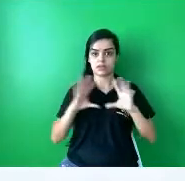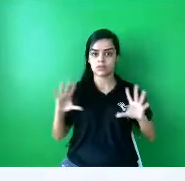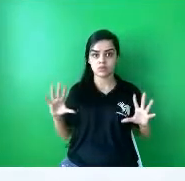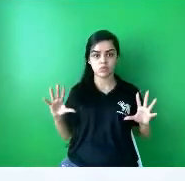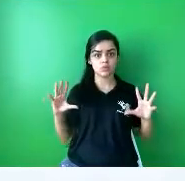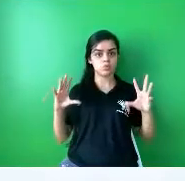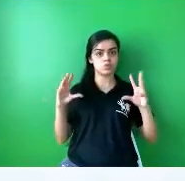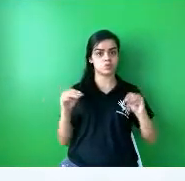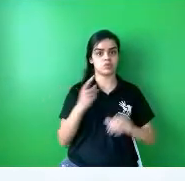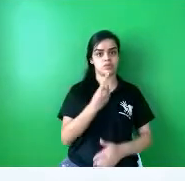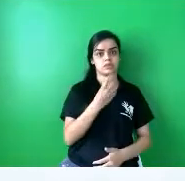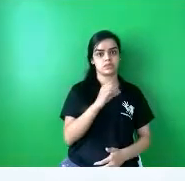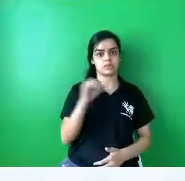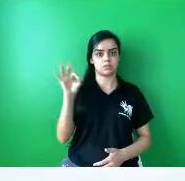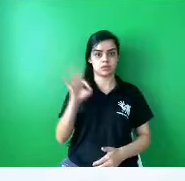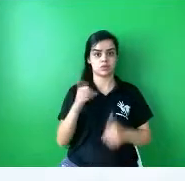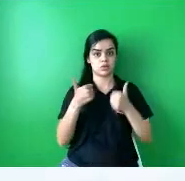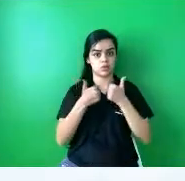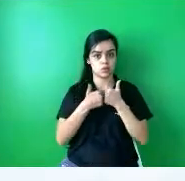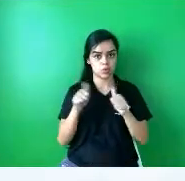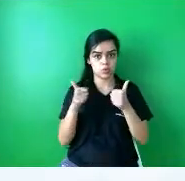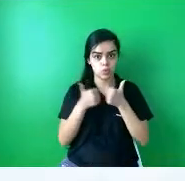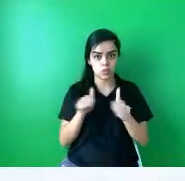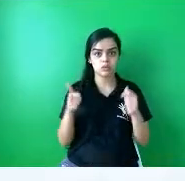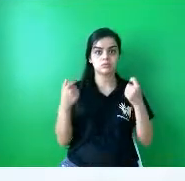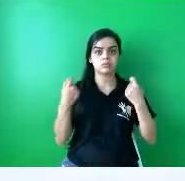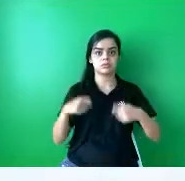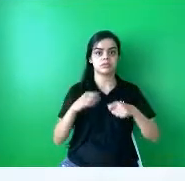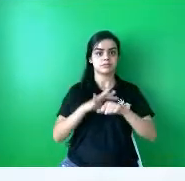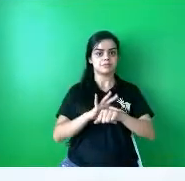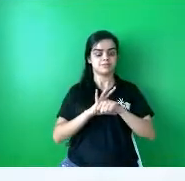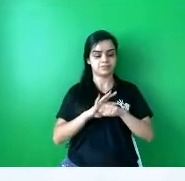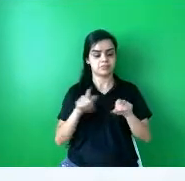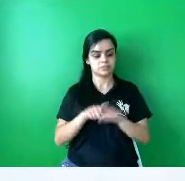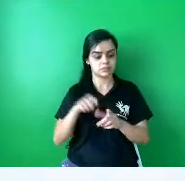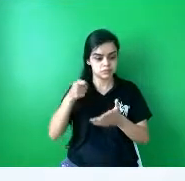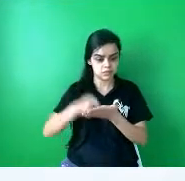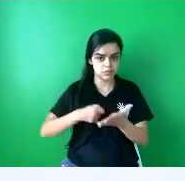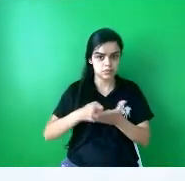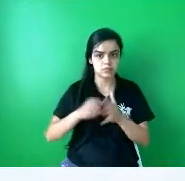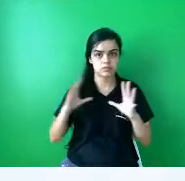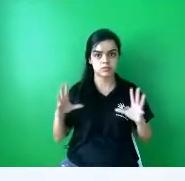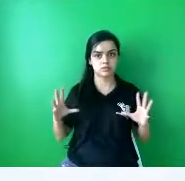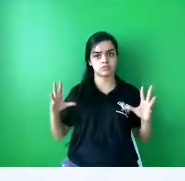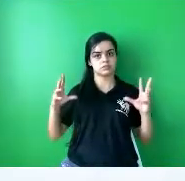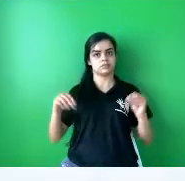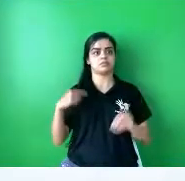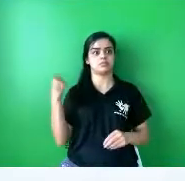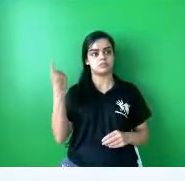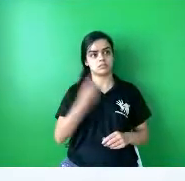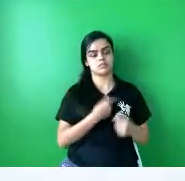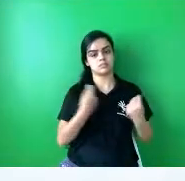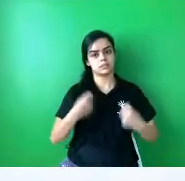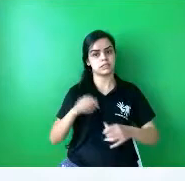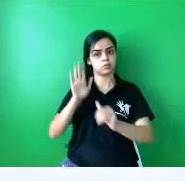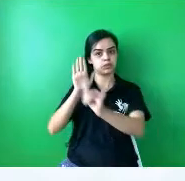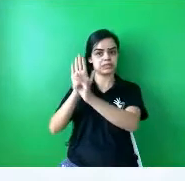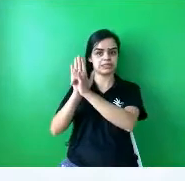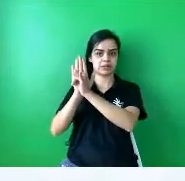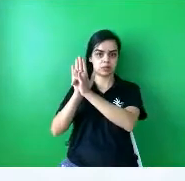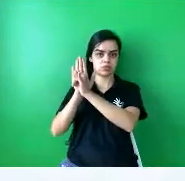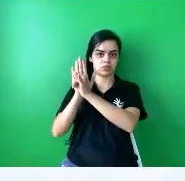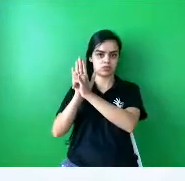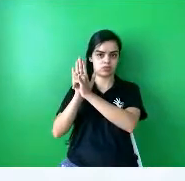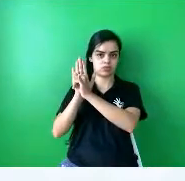Então, lá no ônibus também tem que ter segurança, o sindicato está lutando por tudo, então a gente tem que ser exemplo. Então, Curitiba é